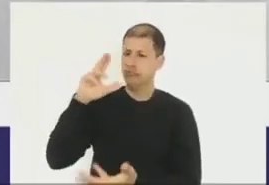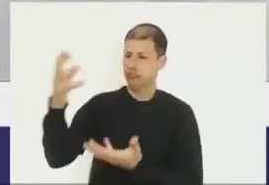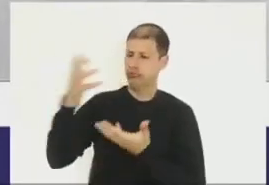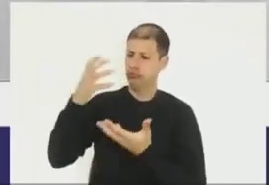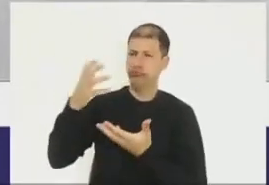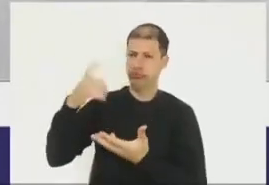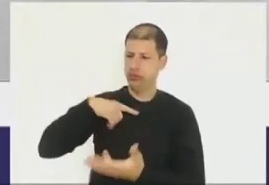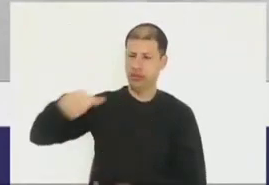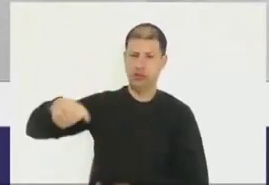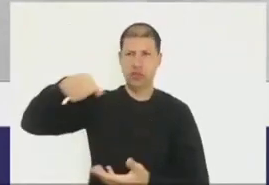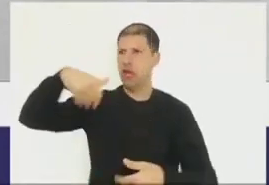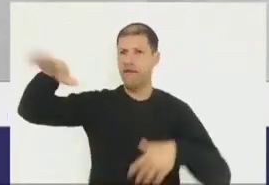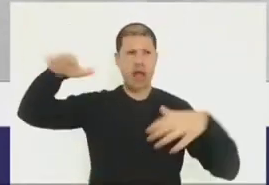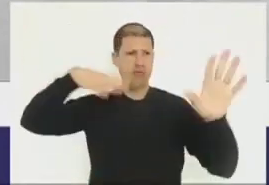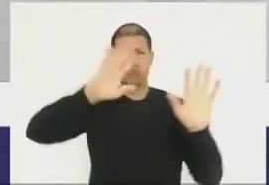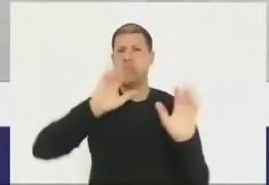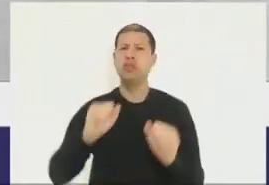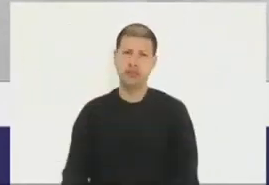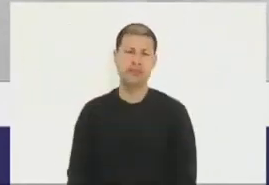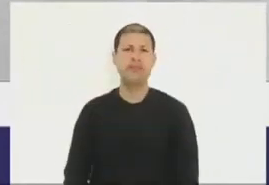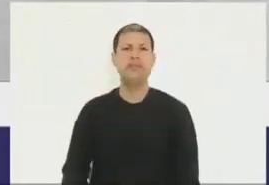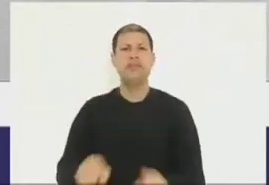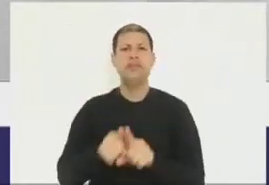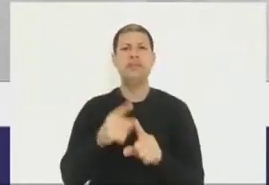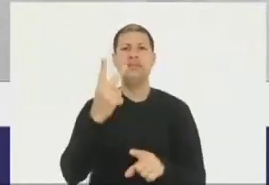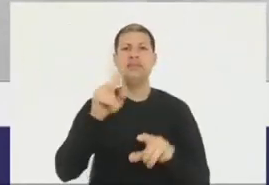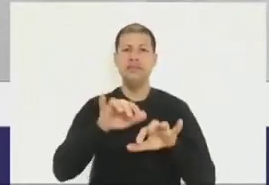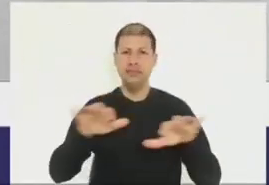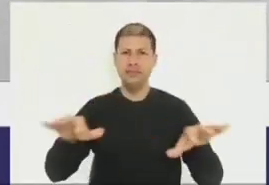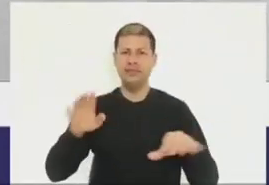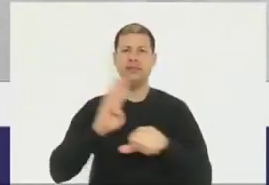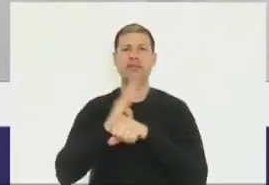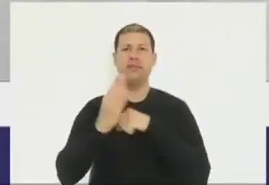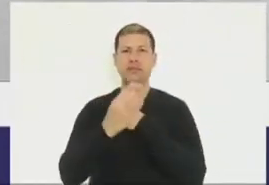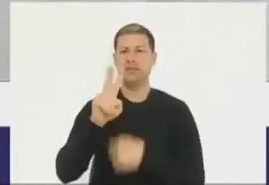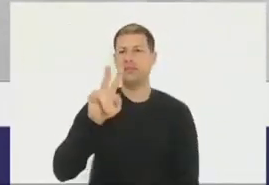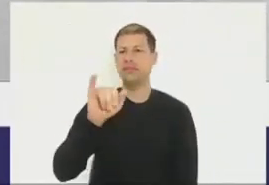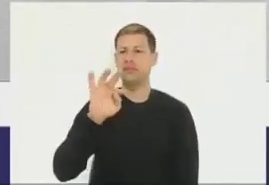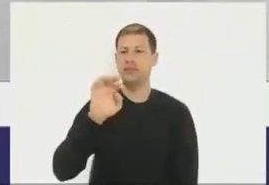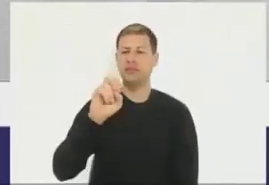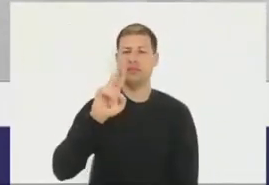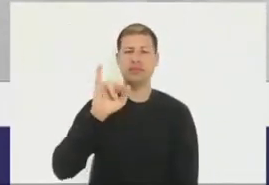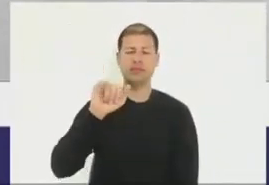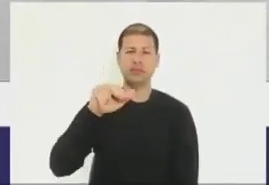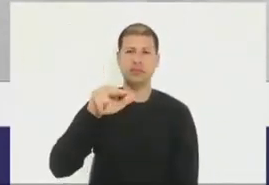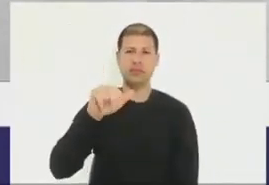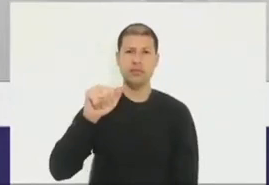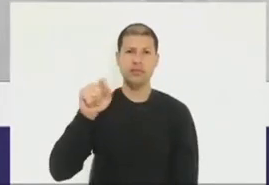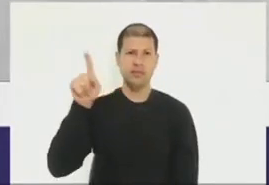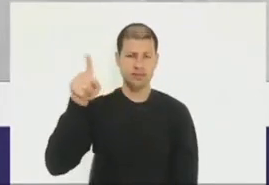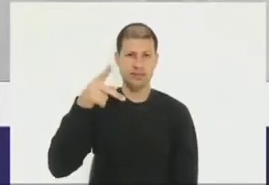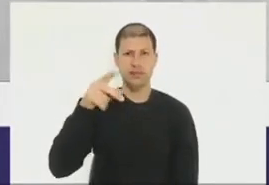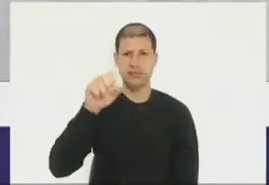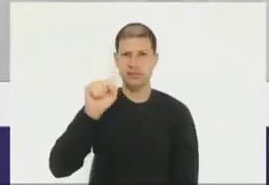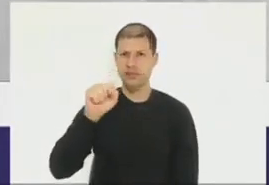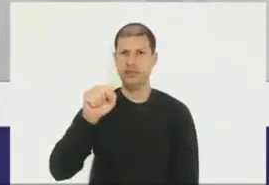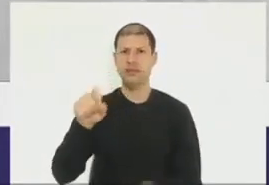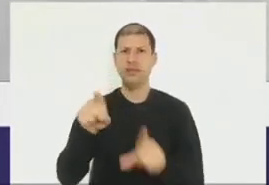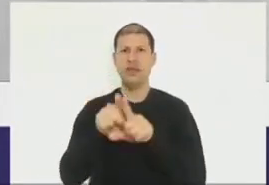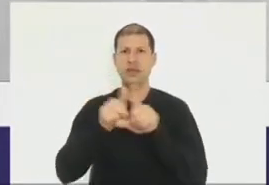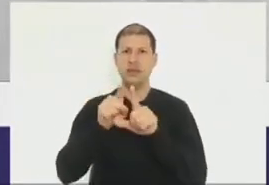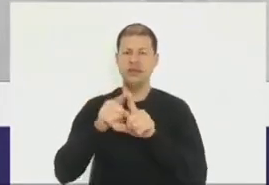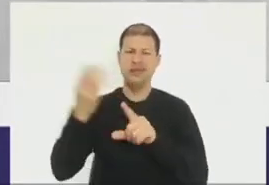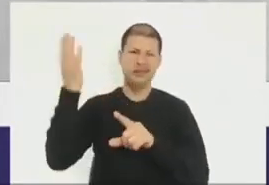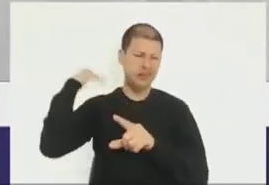problema ali. Também dois computadores no bairro de Vitoriana, foi entregue no posto de saúde, também é uma demanda antiga.